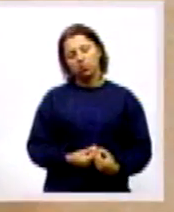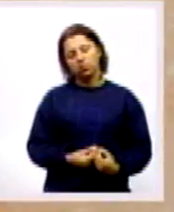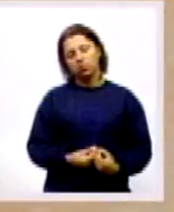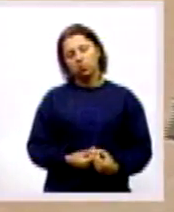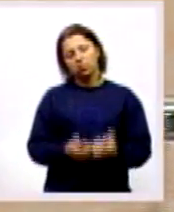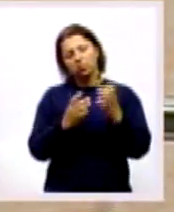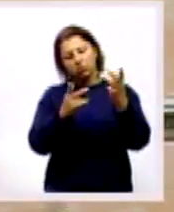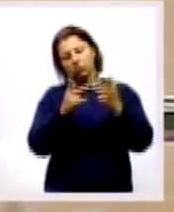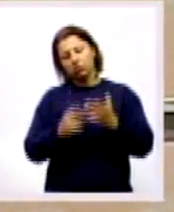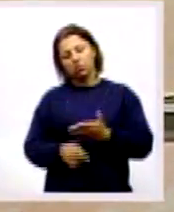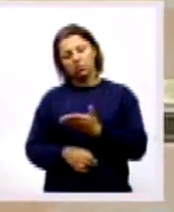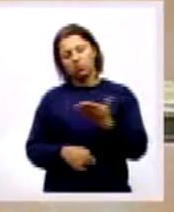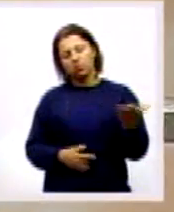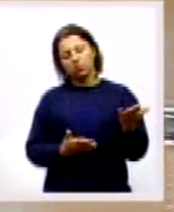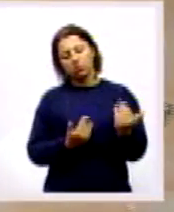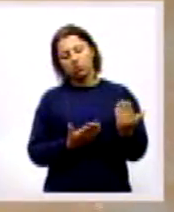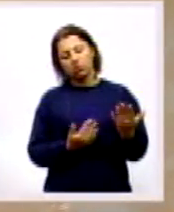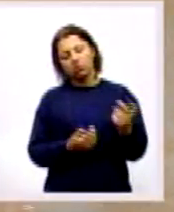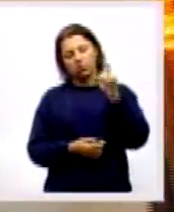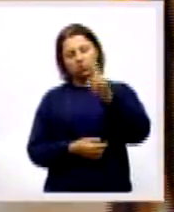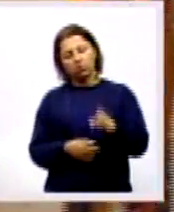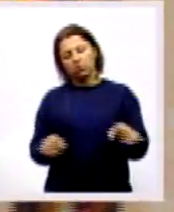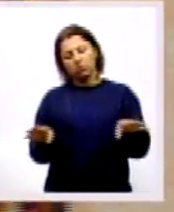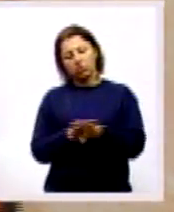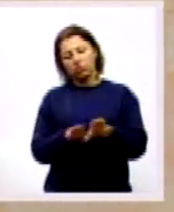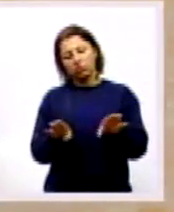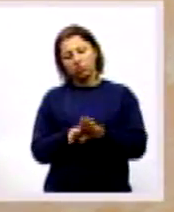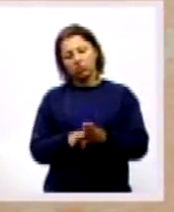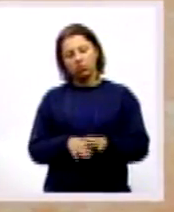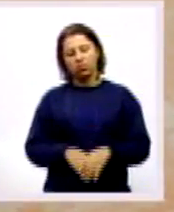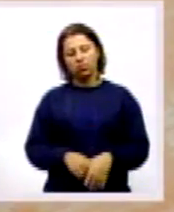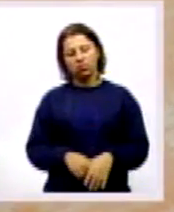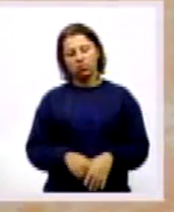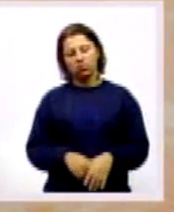Queria convidar os jovens para serem também.